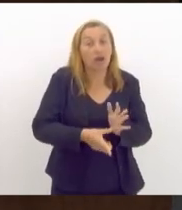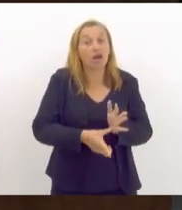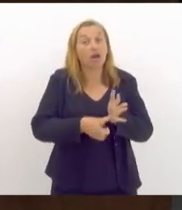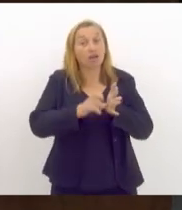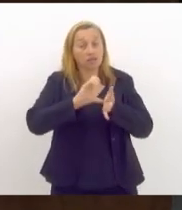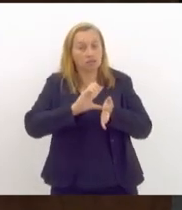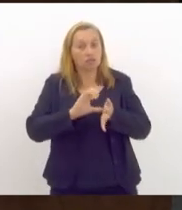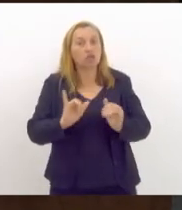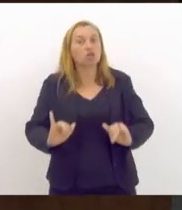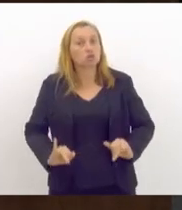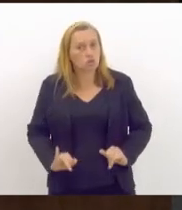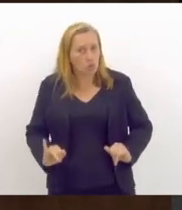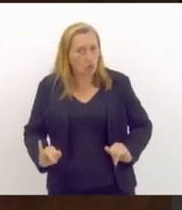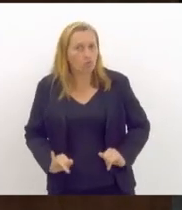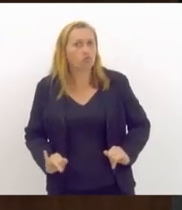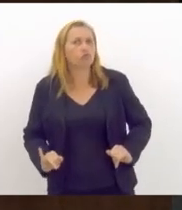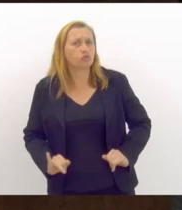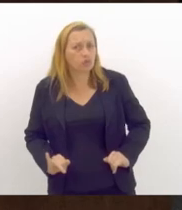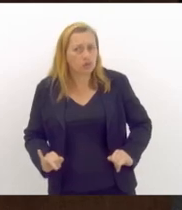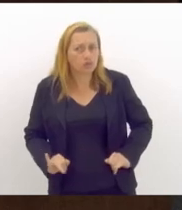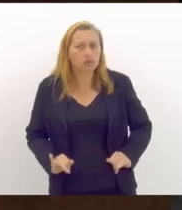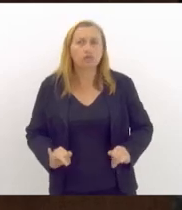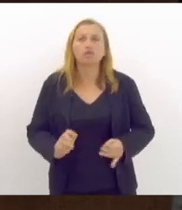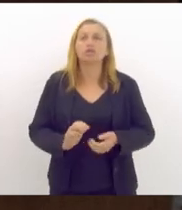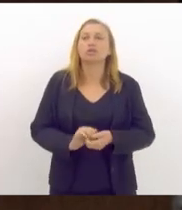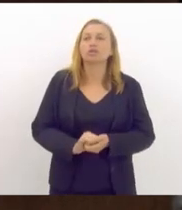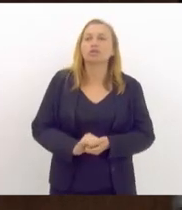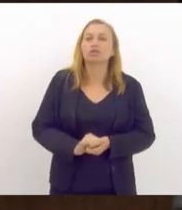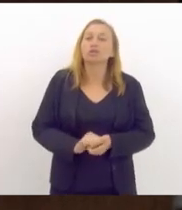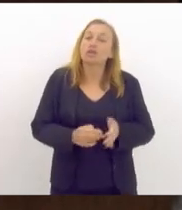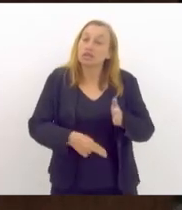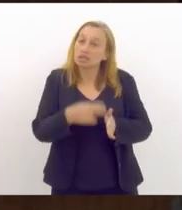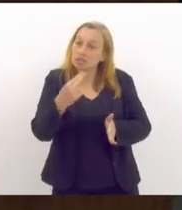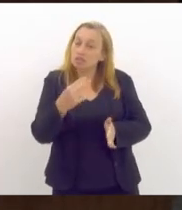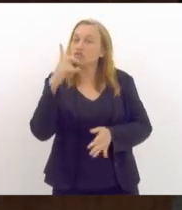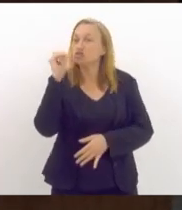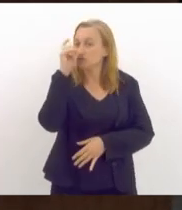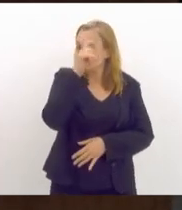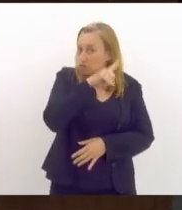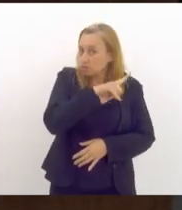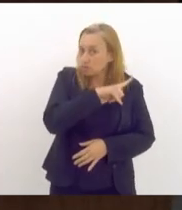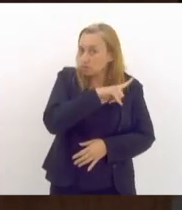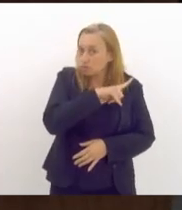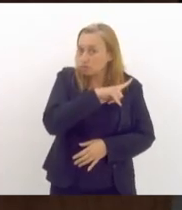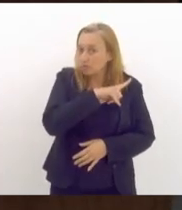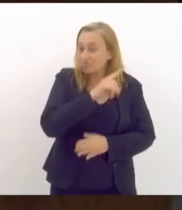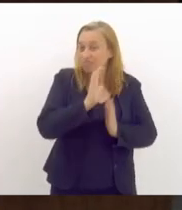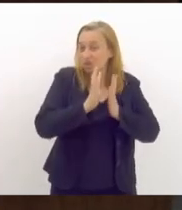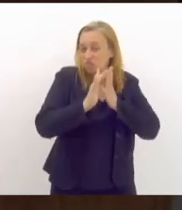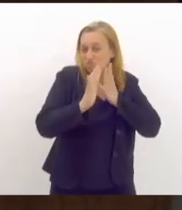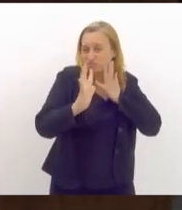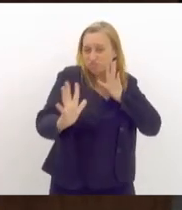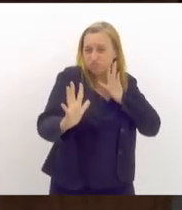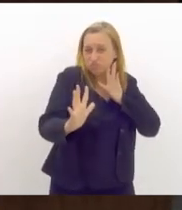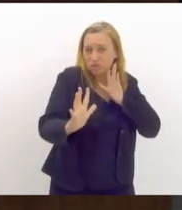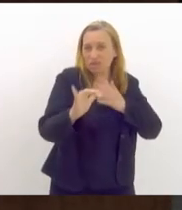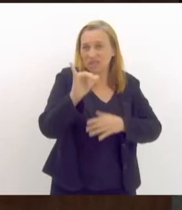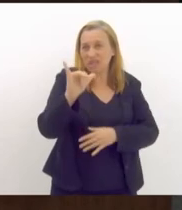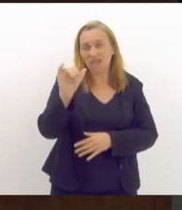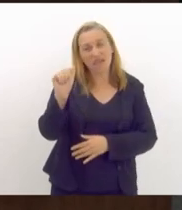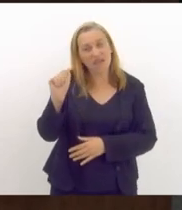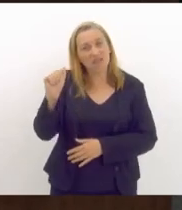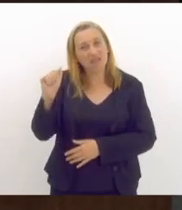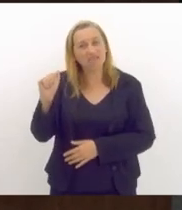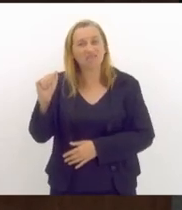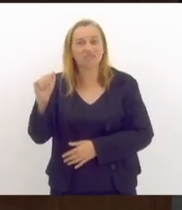sofre muito muito muito e a cirurgia é muito difícil a fila no inter no